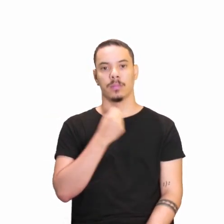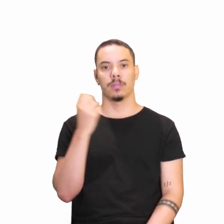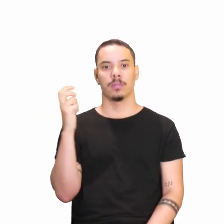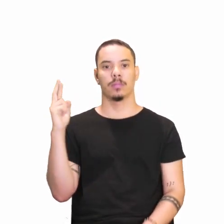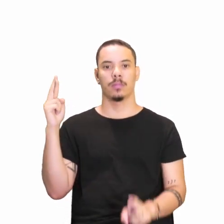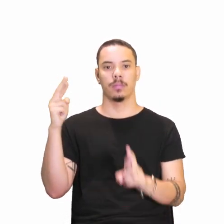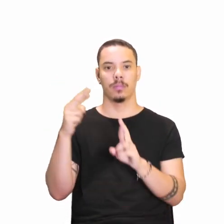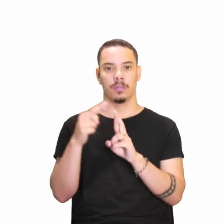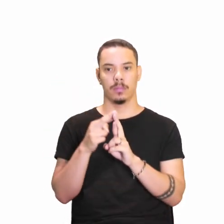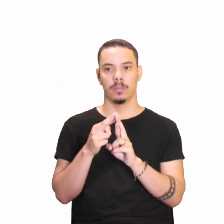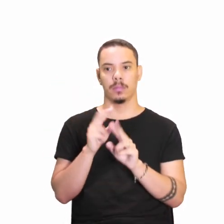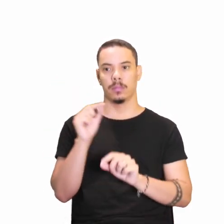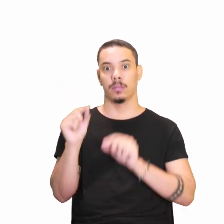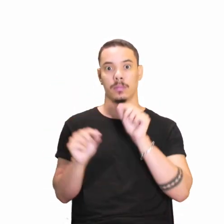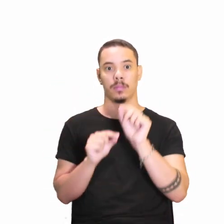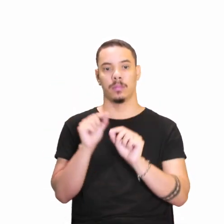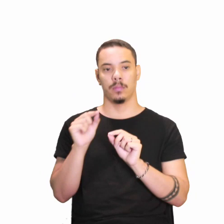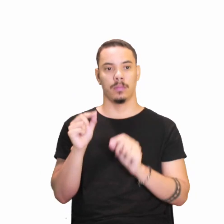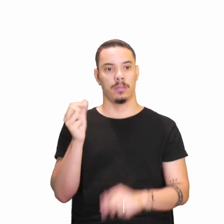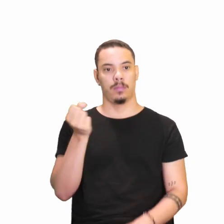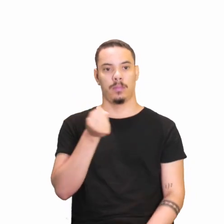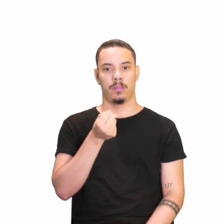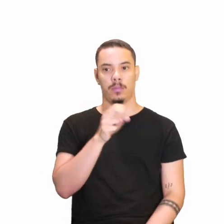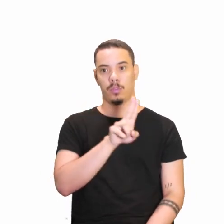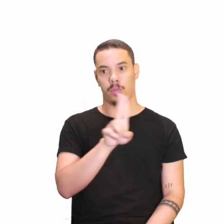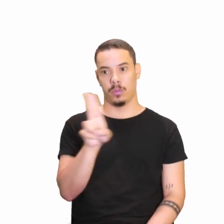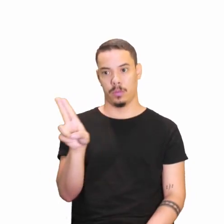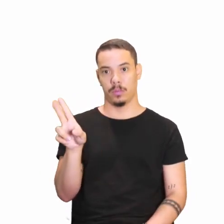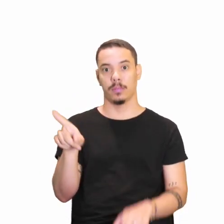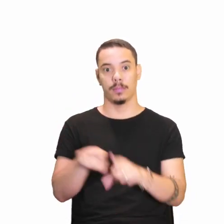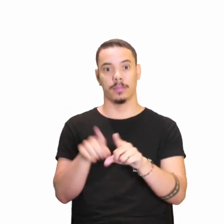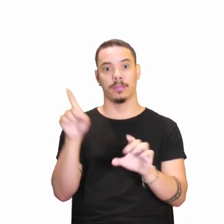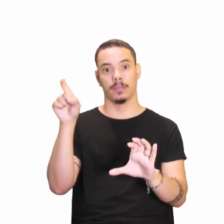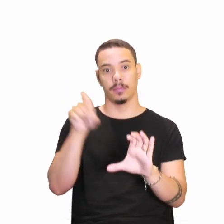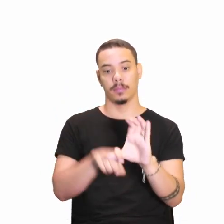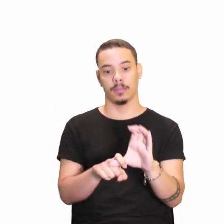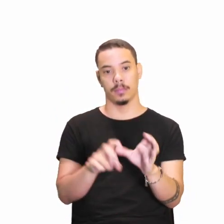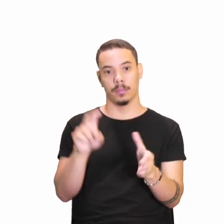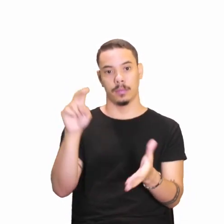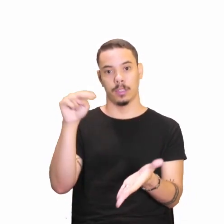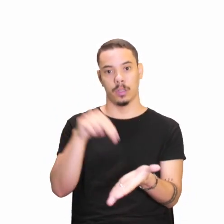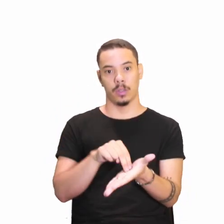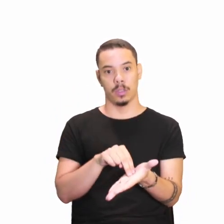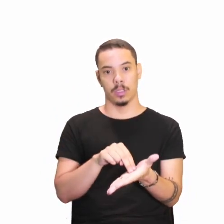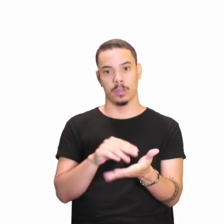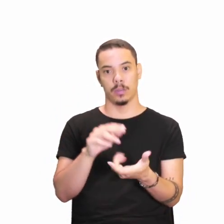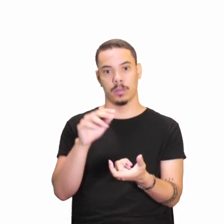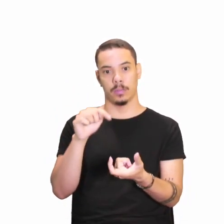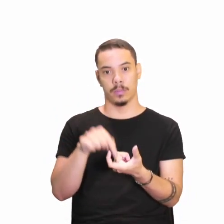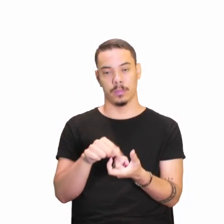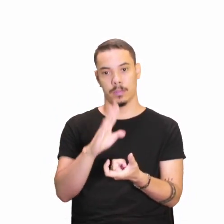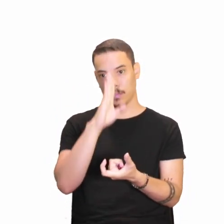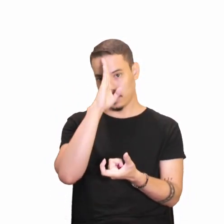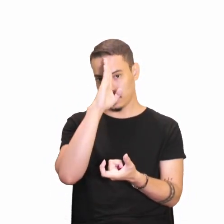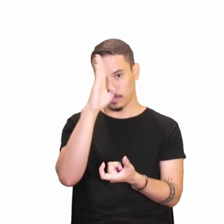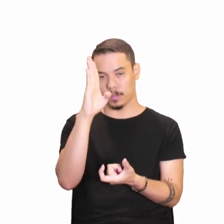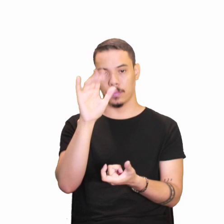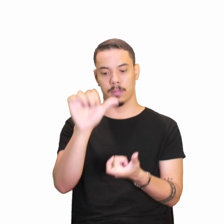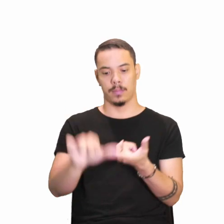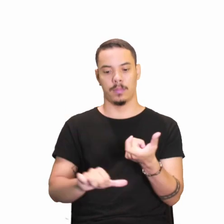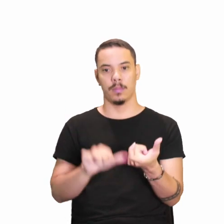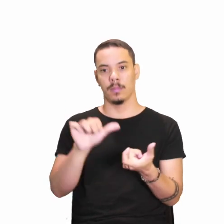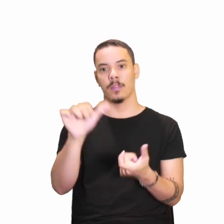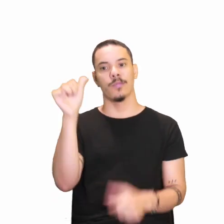referem aos nomes e dependem desse núcleo para se flexionar em